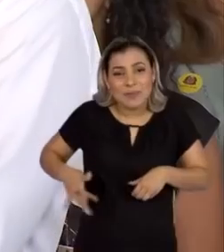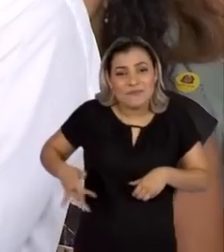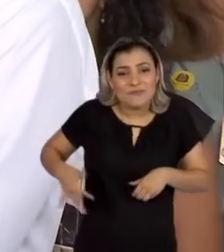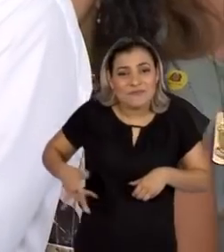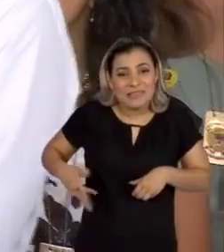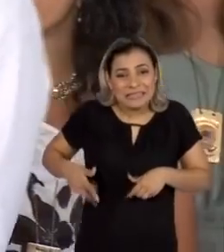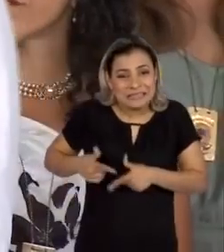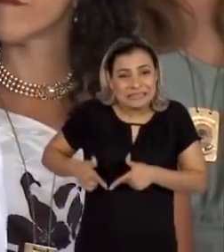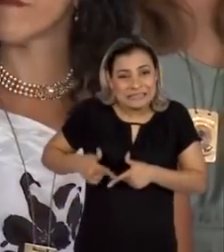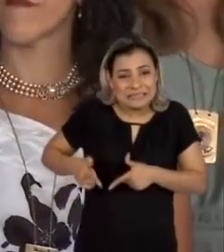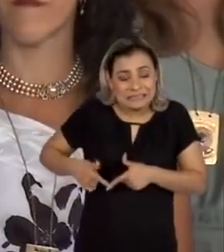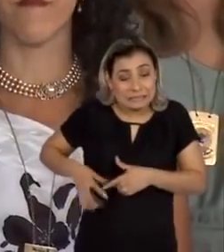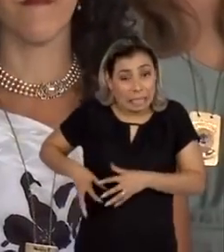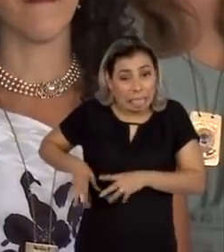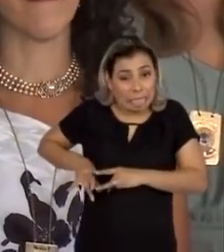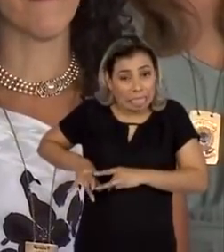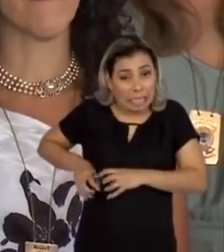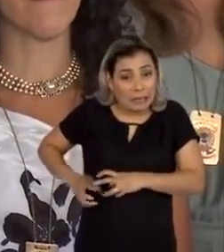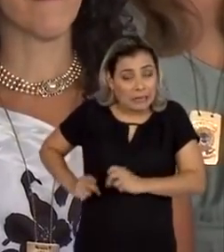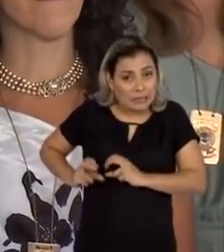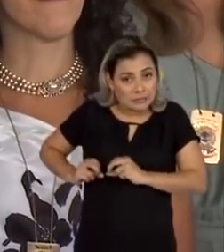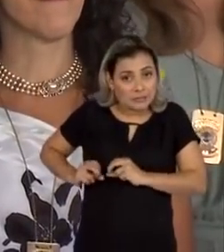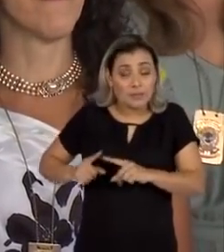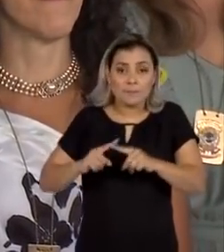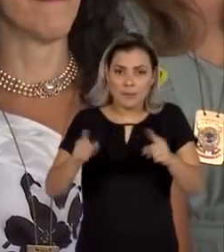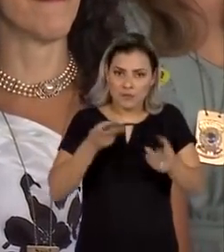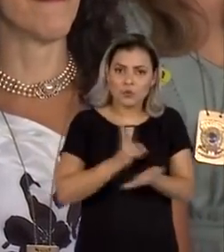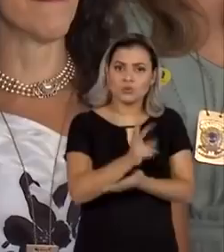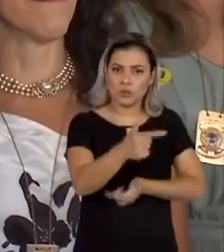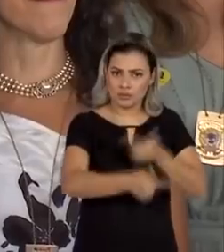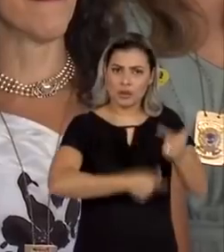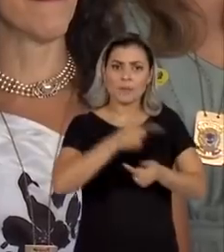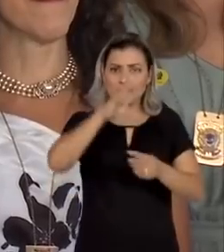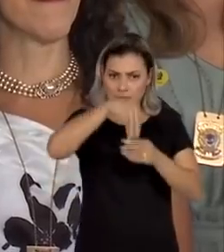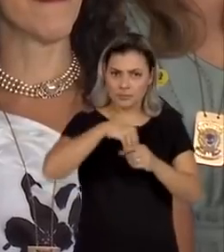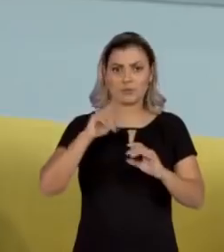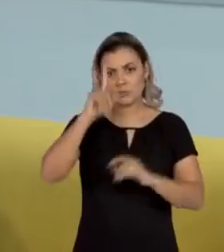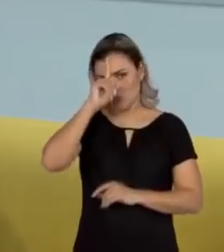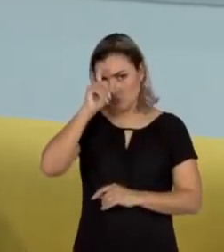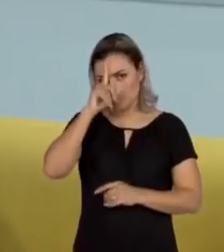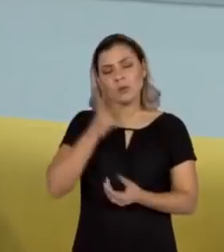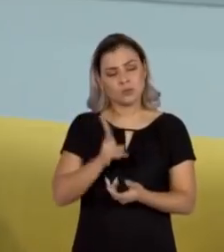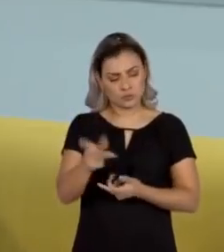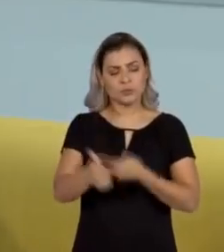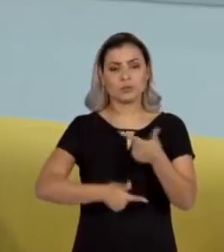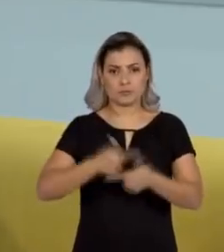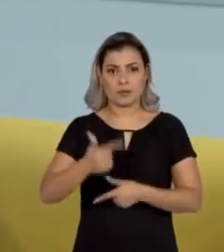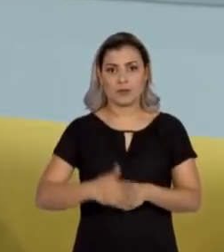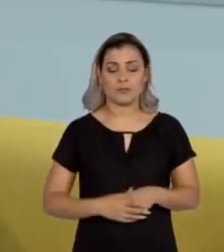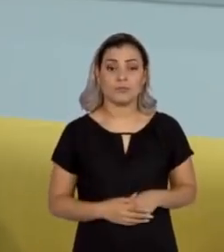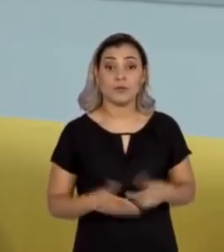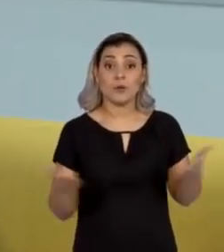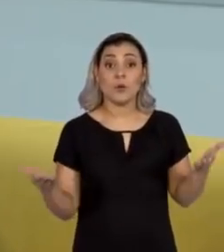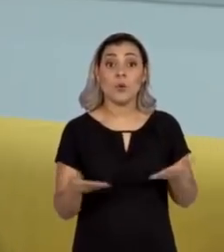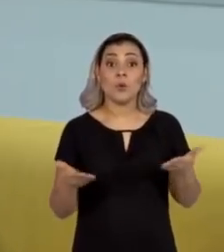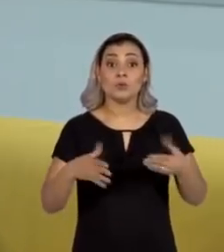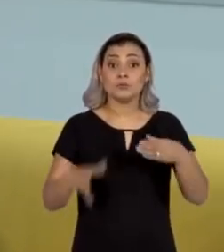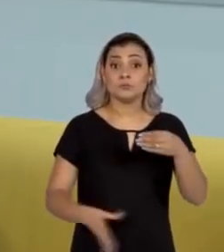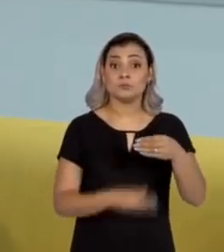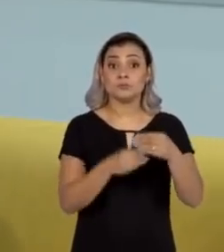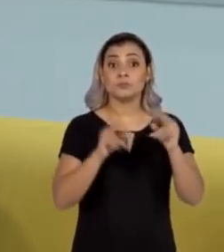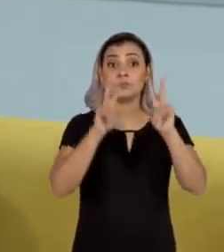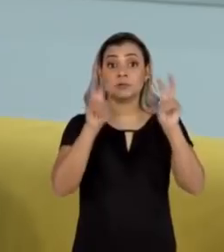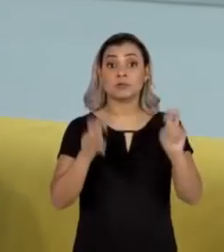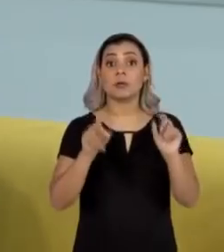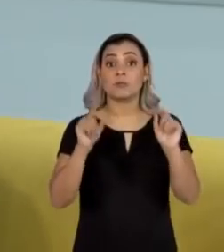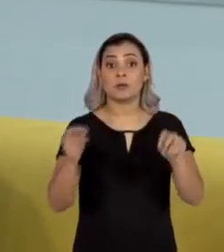fígado. O prefeito continuará despachando normalmente do hospital. Eu trago agora um complemento em relação